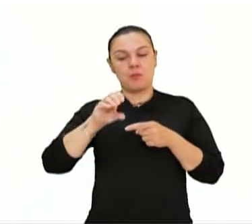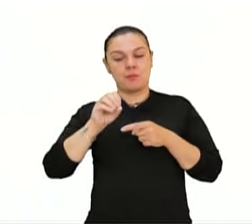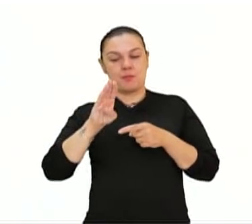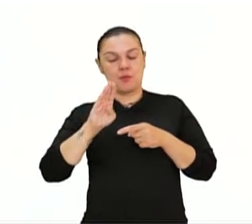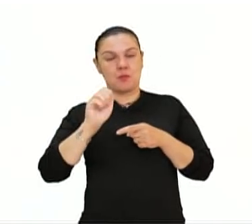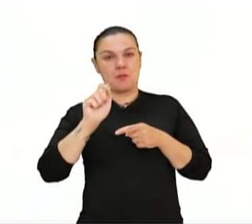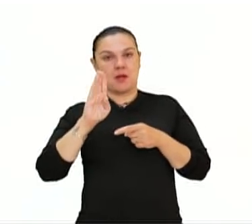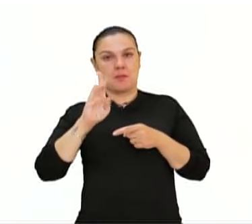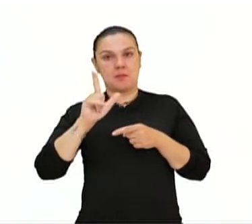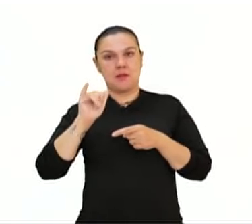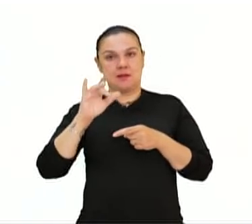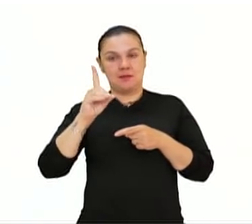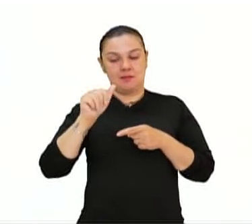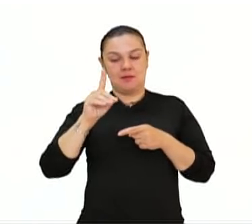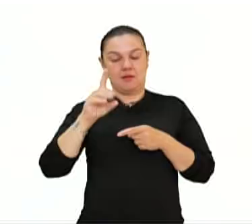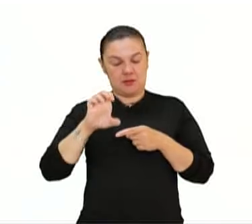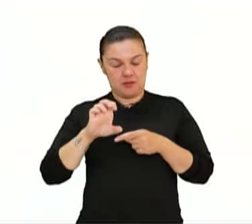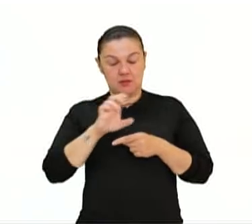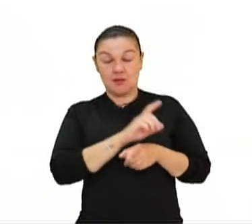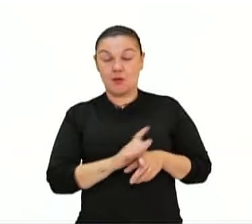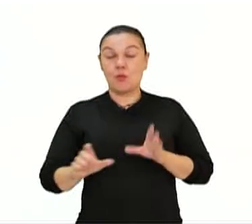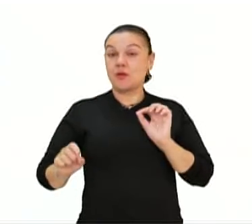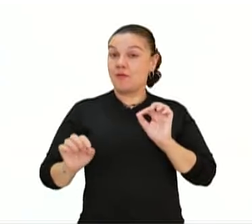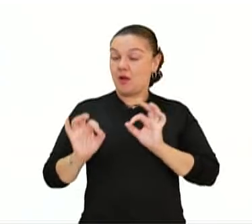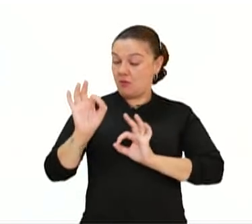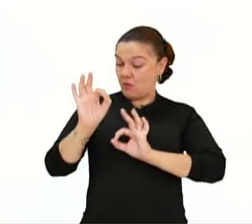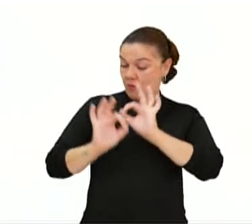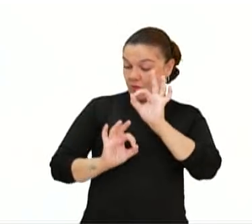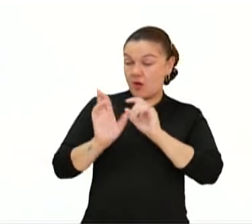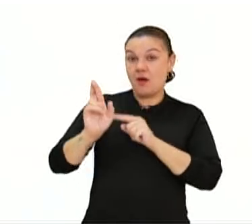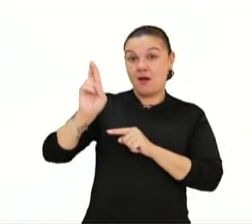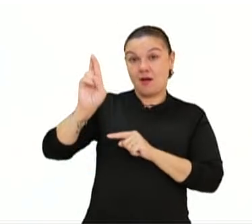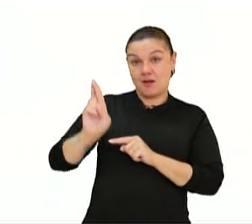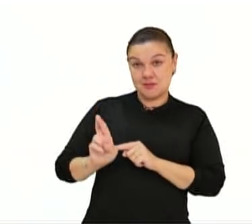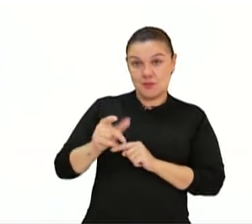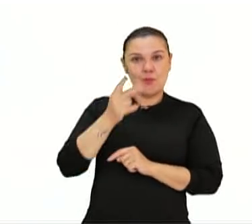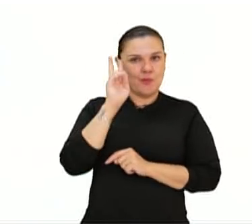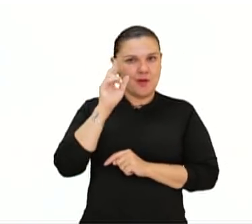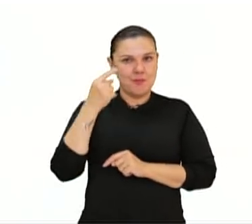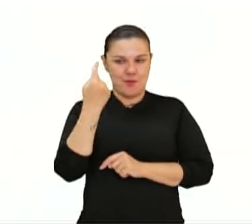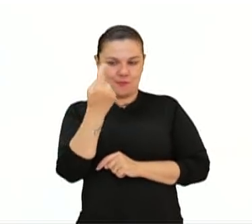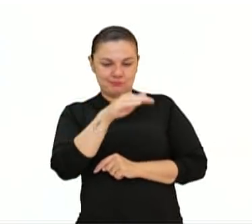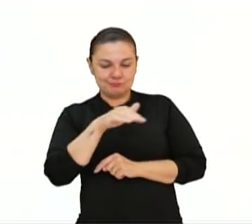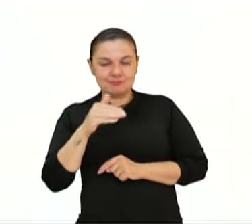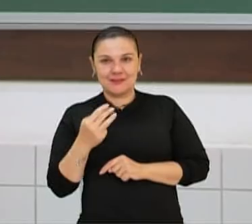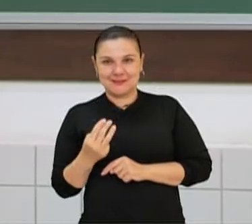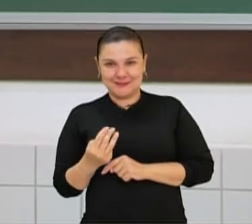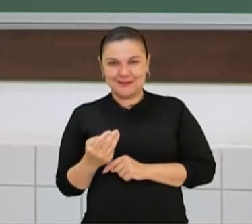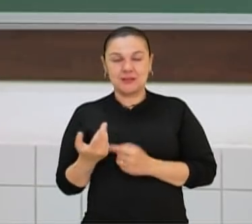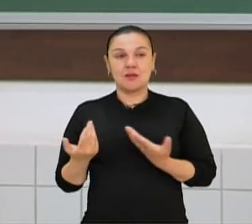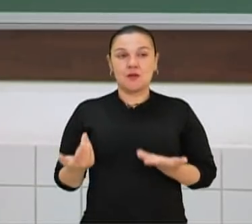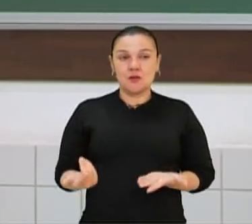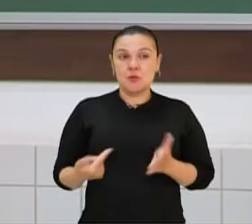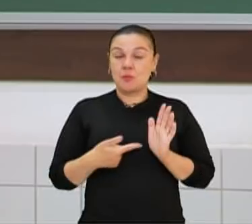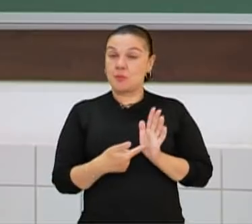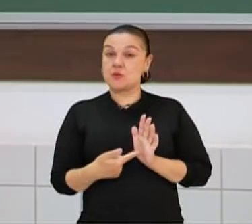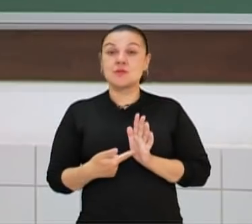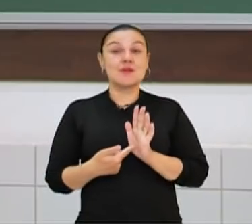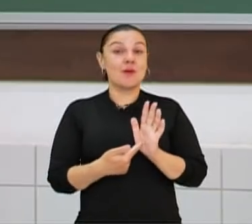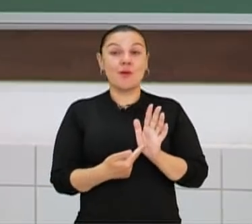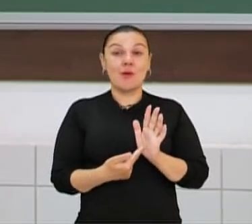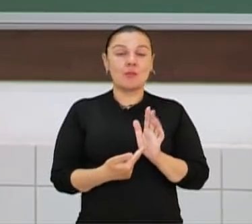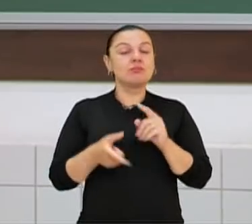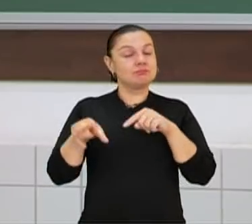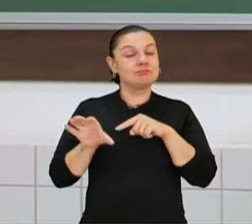Além da razão, que foi isso que nós acabamos de resolver, que a gente descobriu que é 1/3, eu posso representar ela na forma de